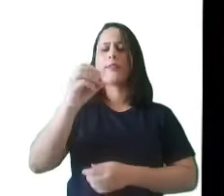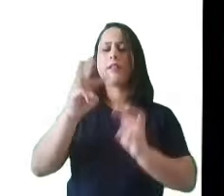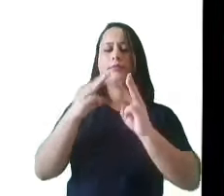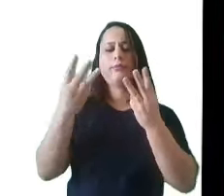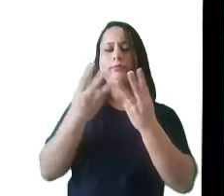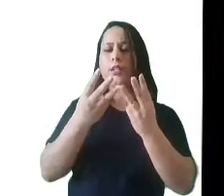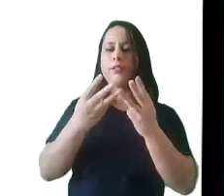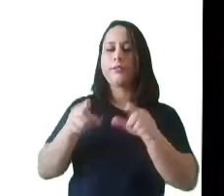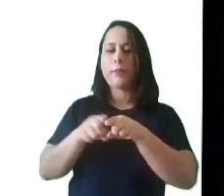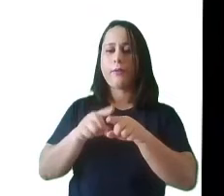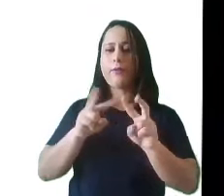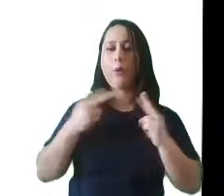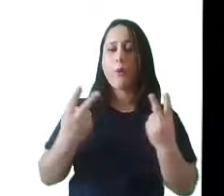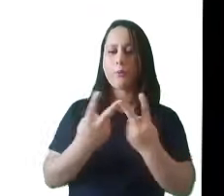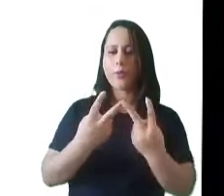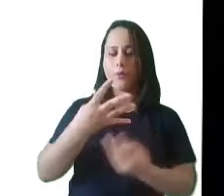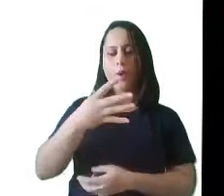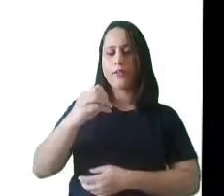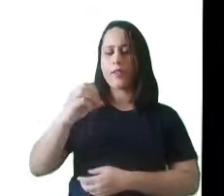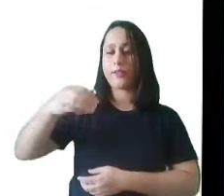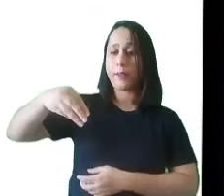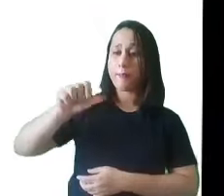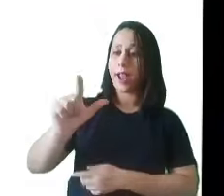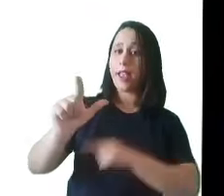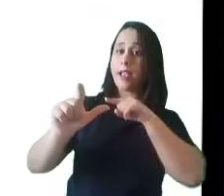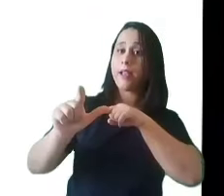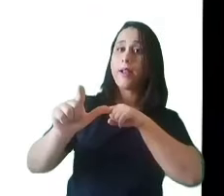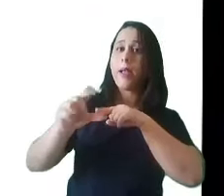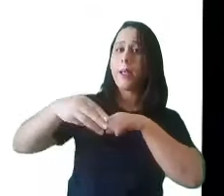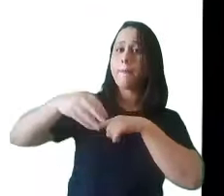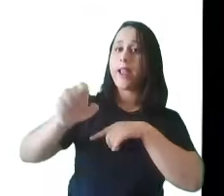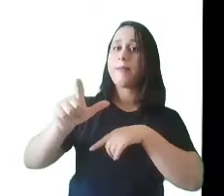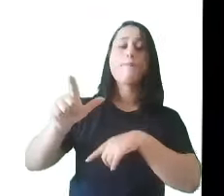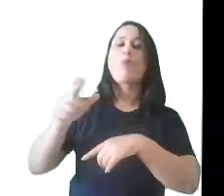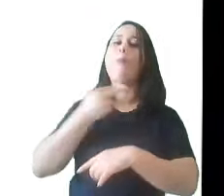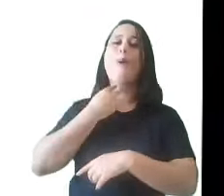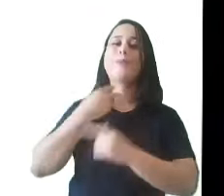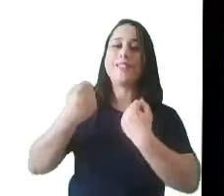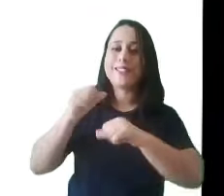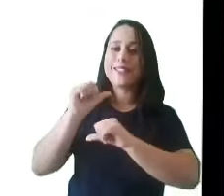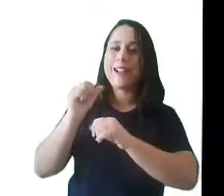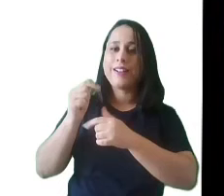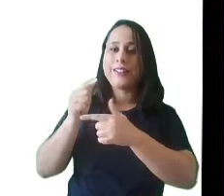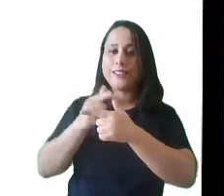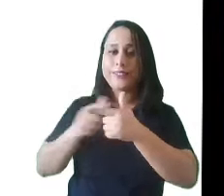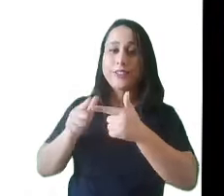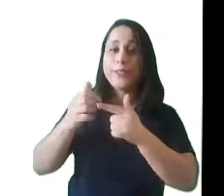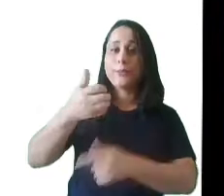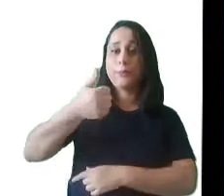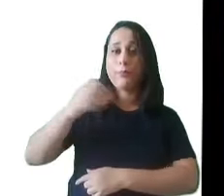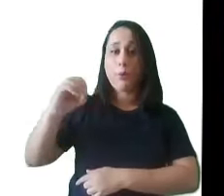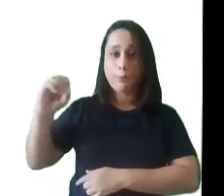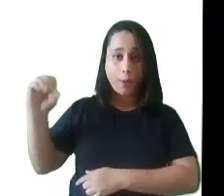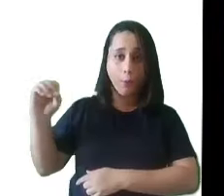quantidade de solvente. A concentração comum é a concentração de uma solução que relaciona a massa